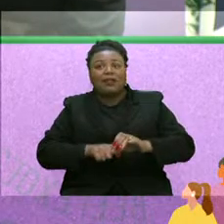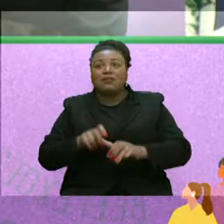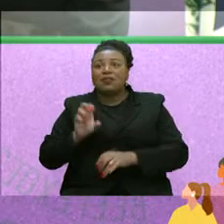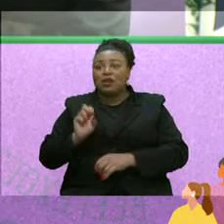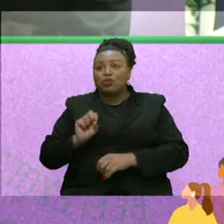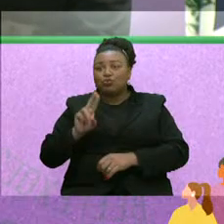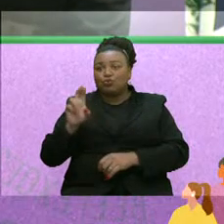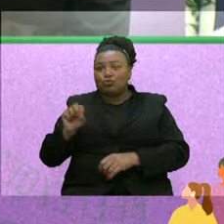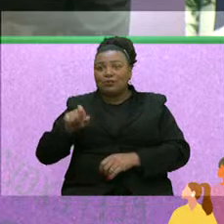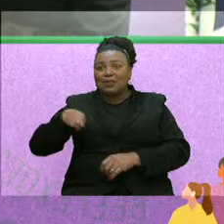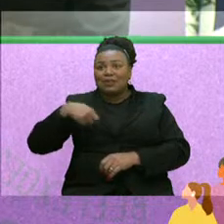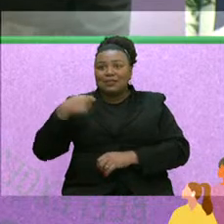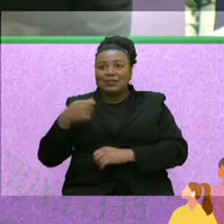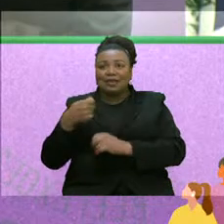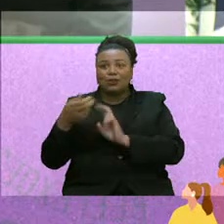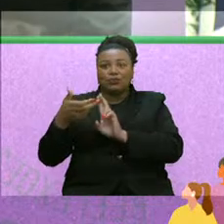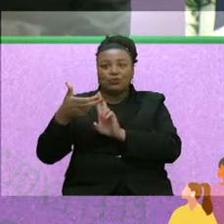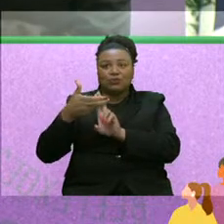SUS.